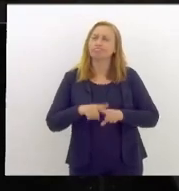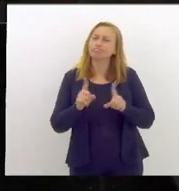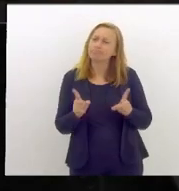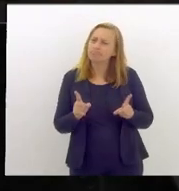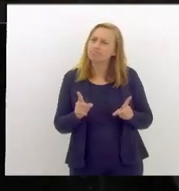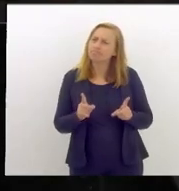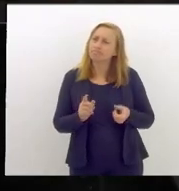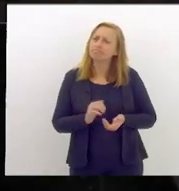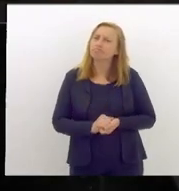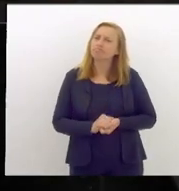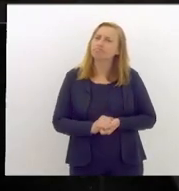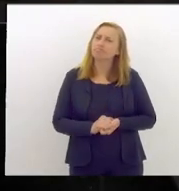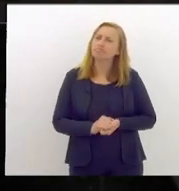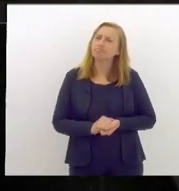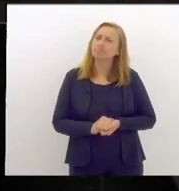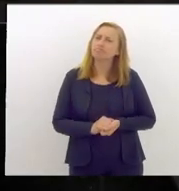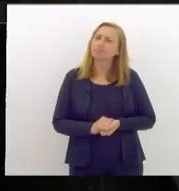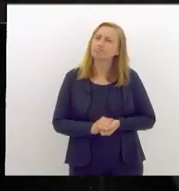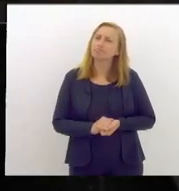a partir daí